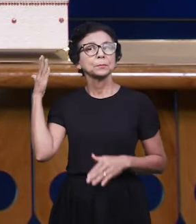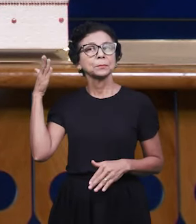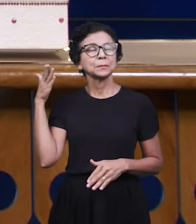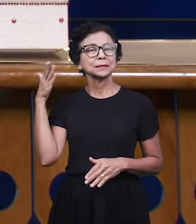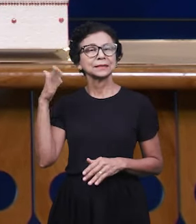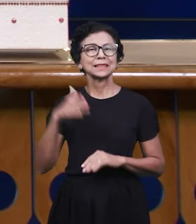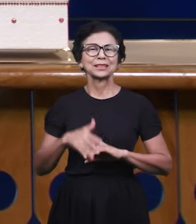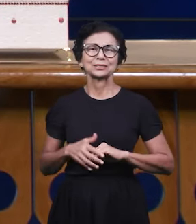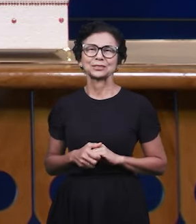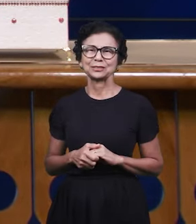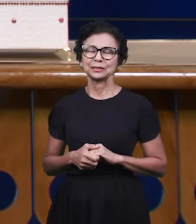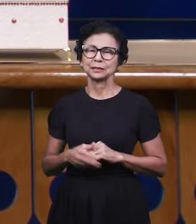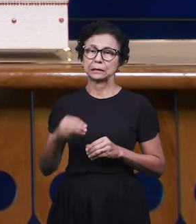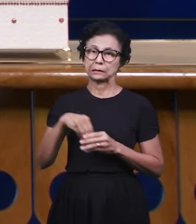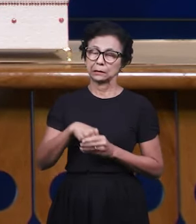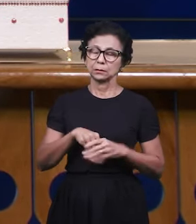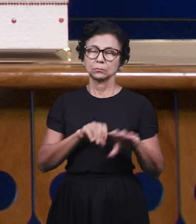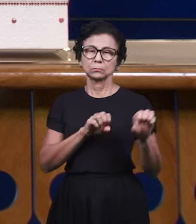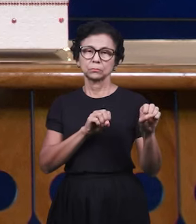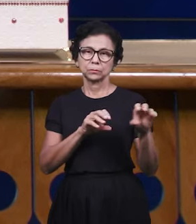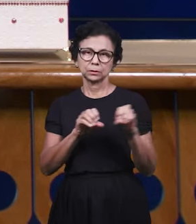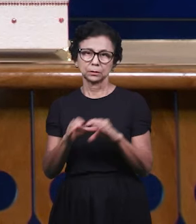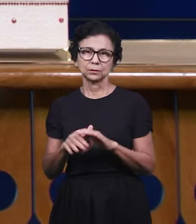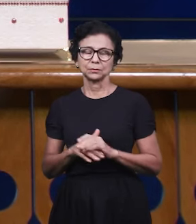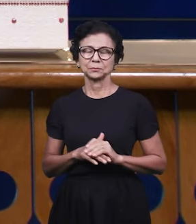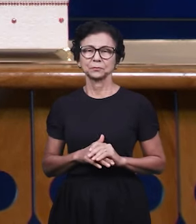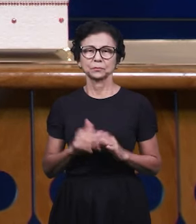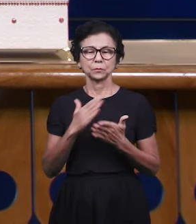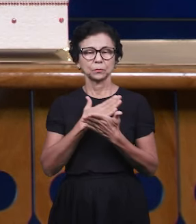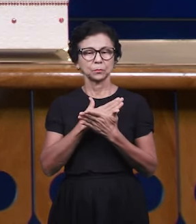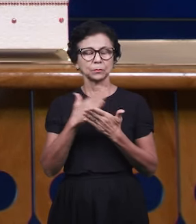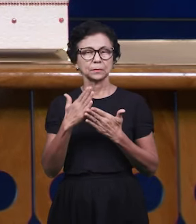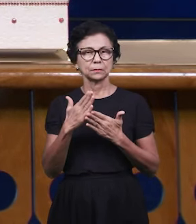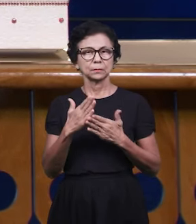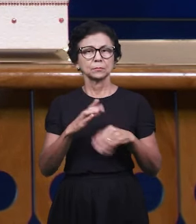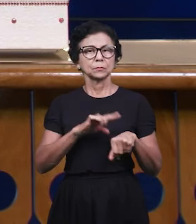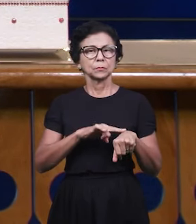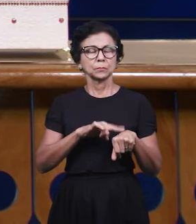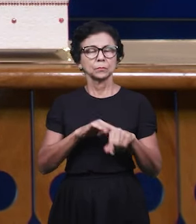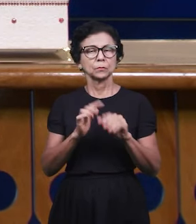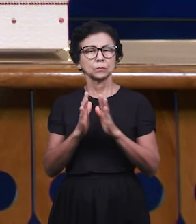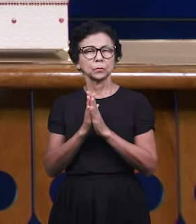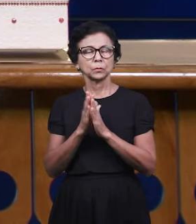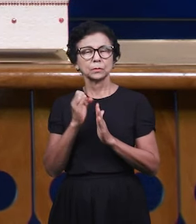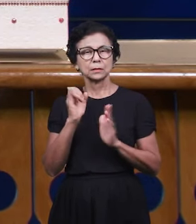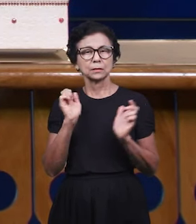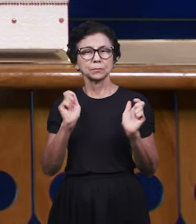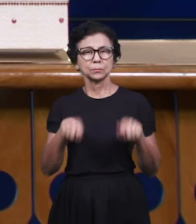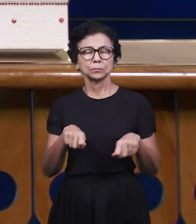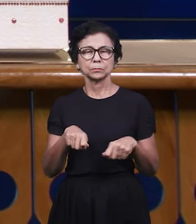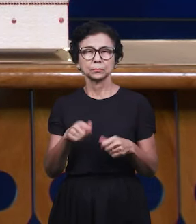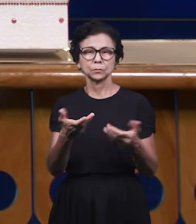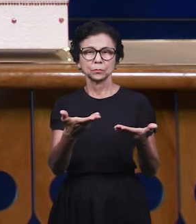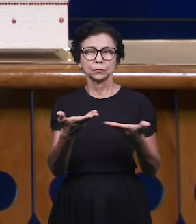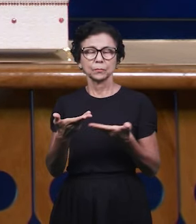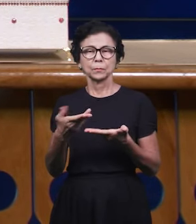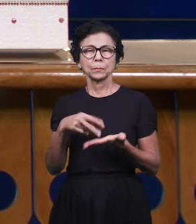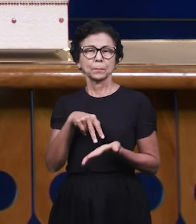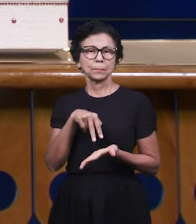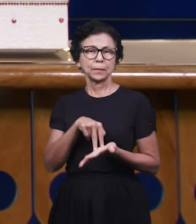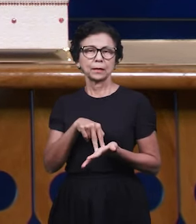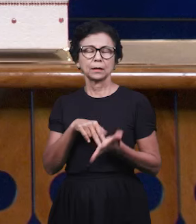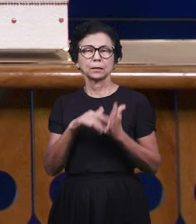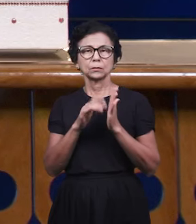transmitida a partir do ensino desta noite. Nós vamos dar início a esse momento com uma oração. Aqueles que puderem, eu convido a estarem de pé para